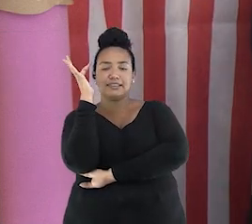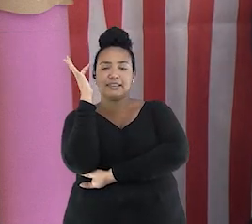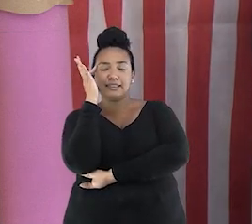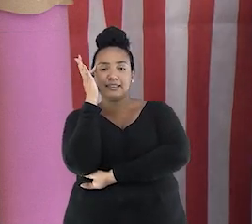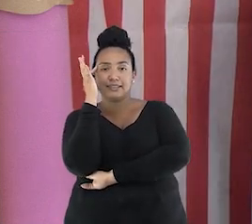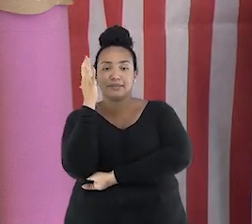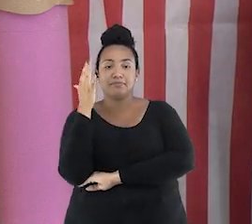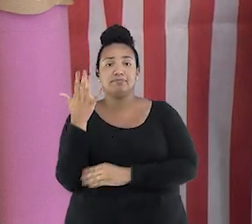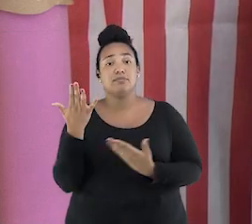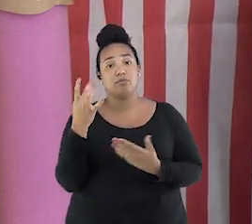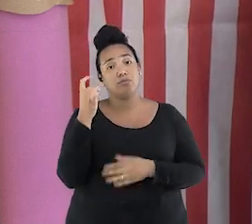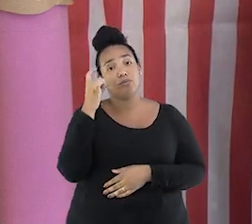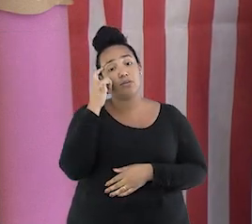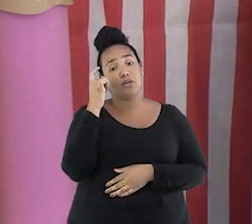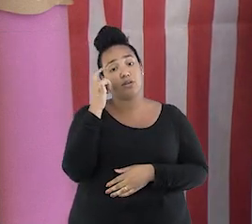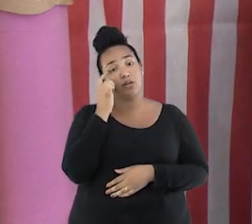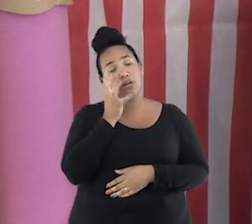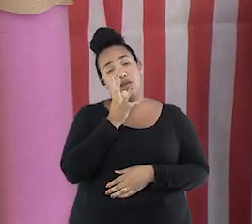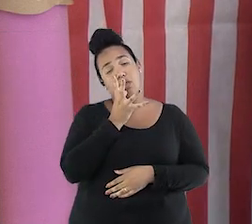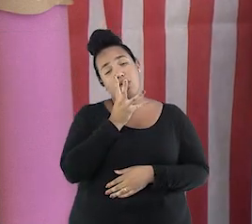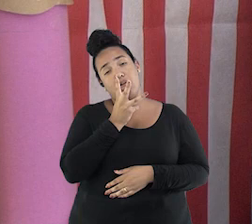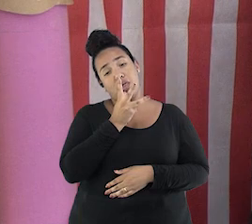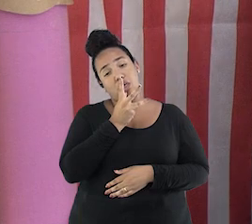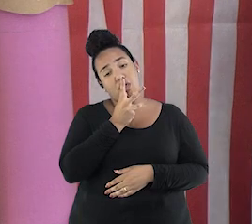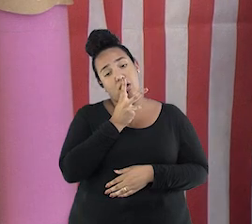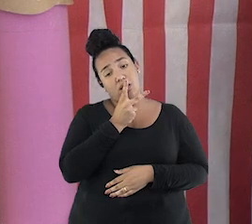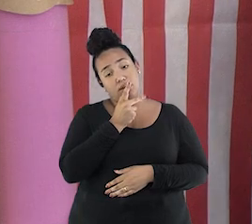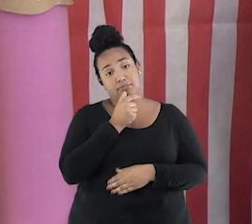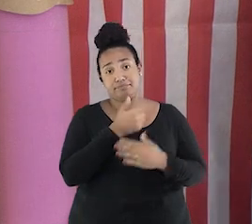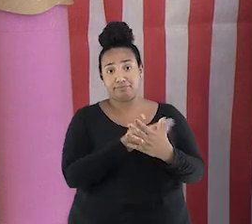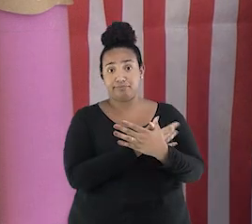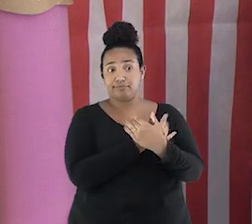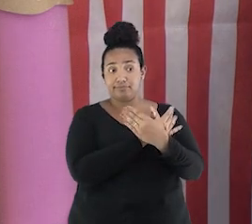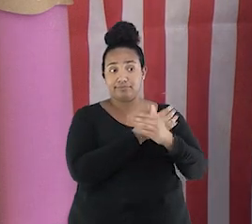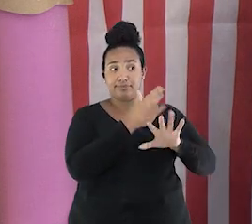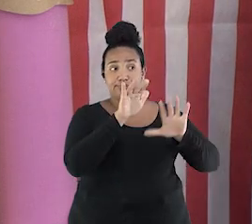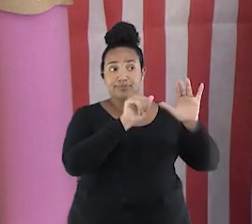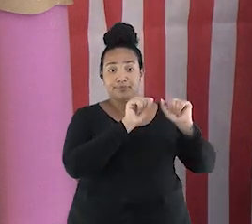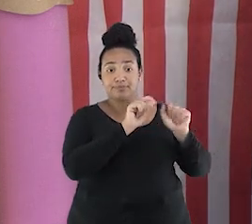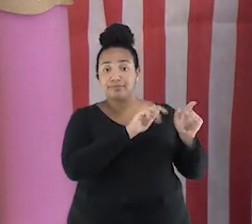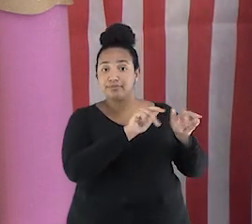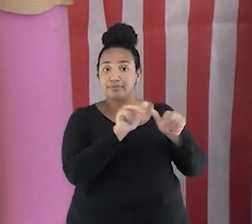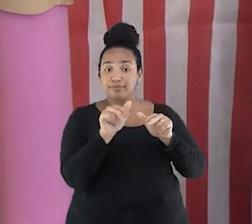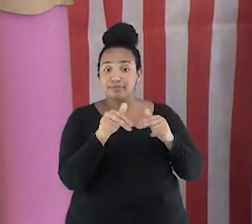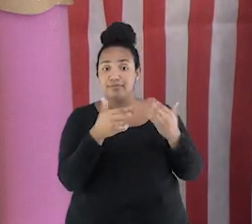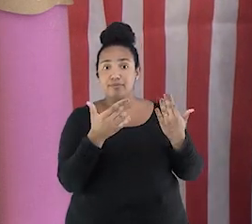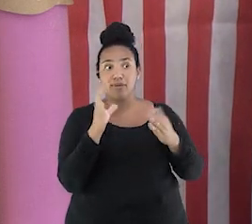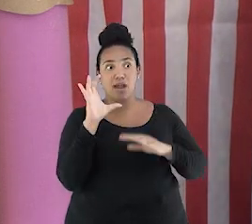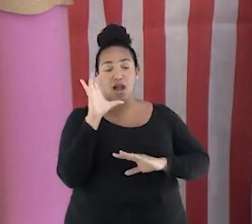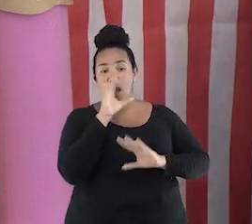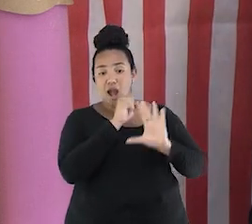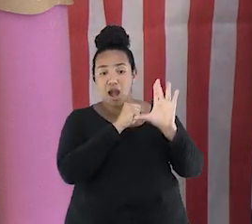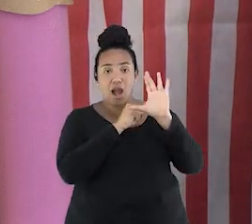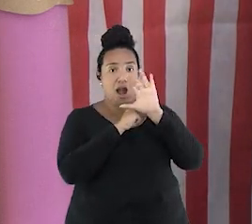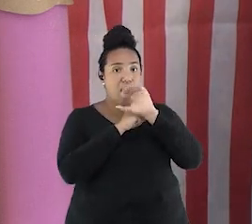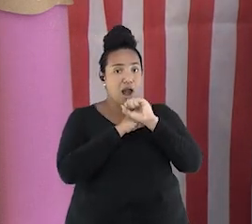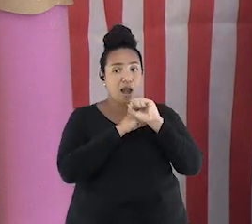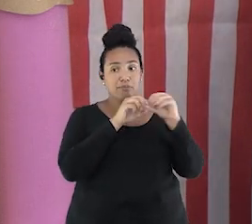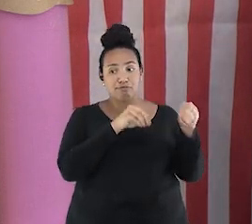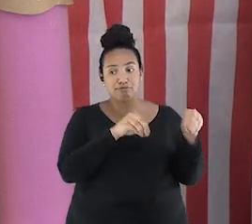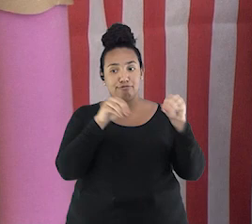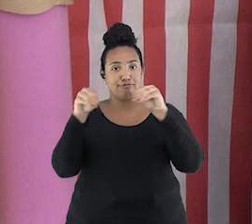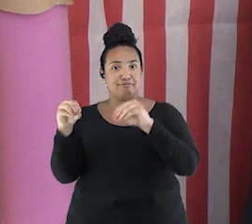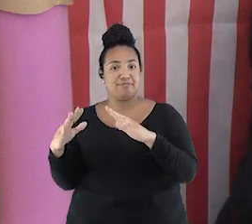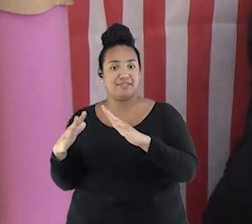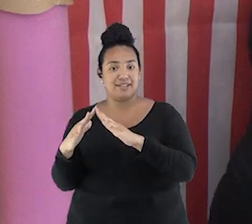como o pensamento era muito devagar, a libélula chamou as irmãs e, ligeiras como foguetinhos, foram para a